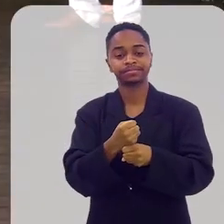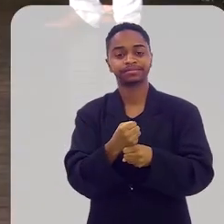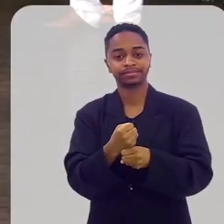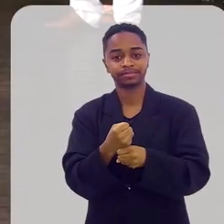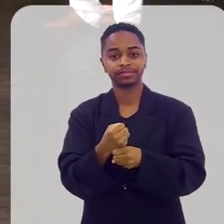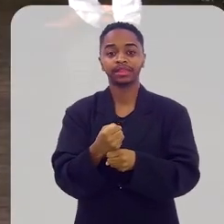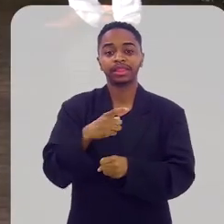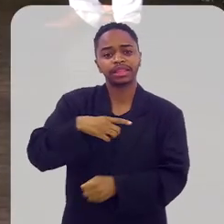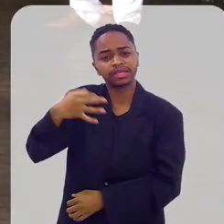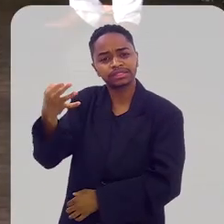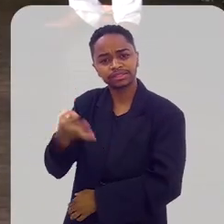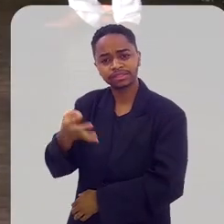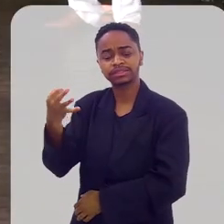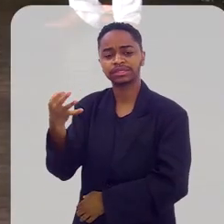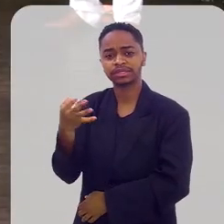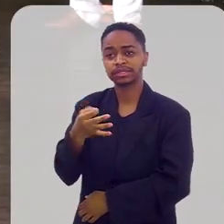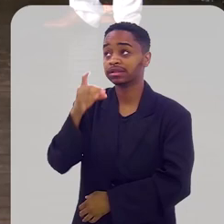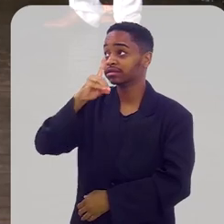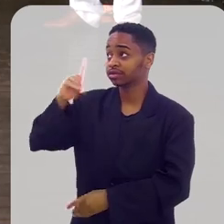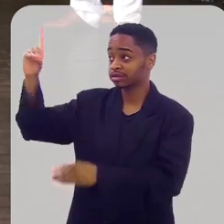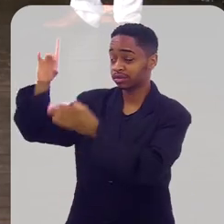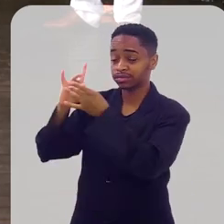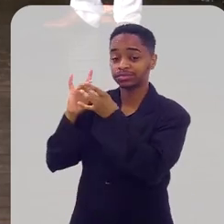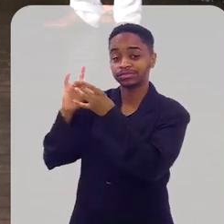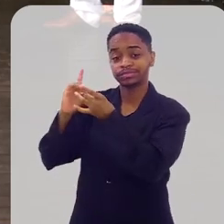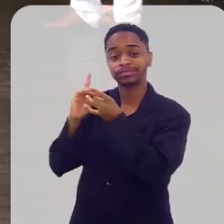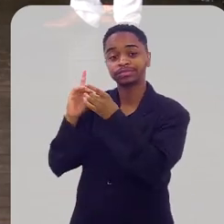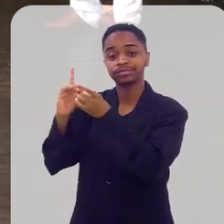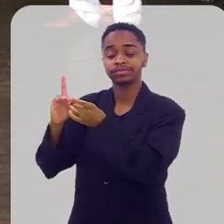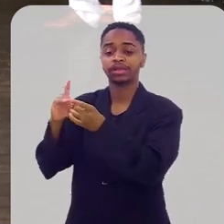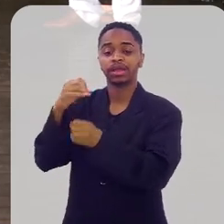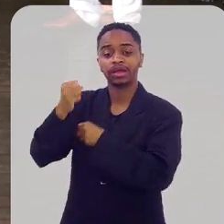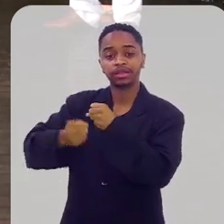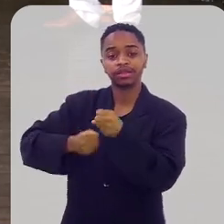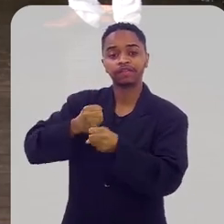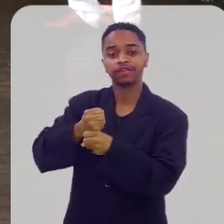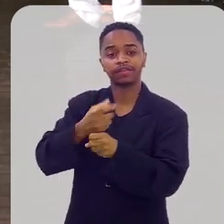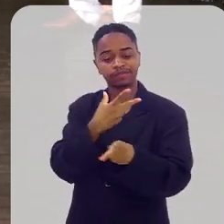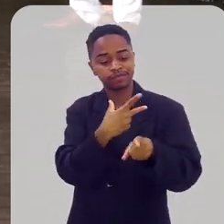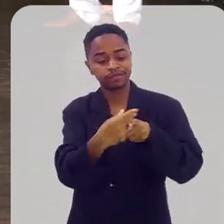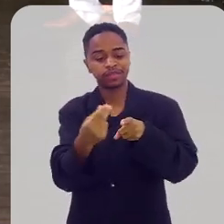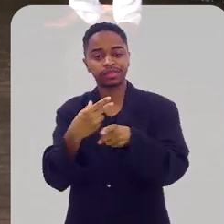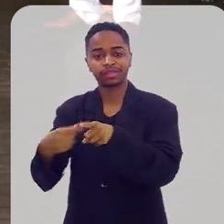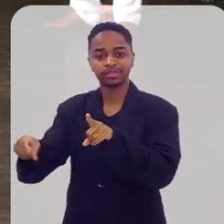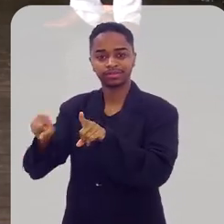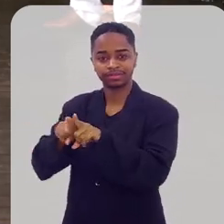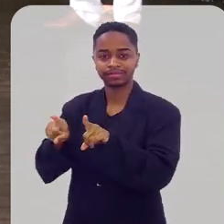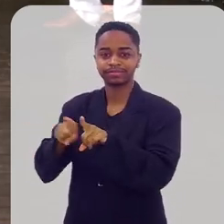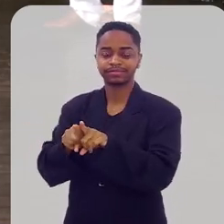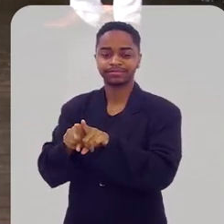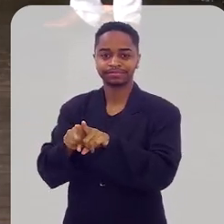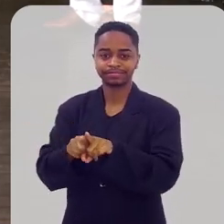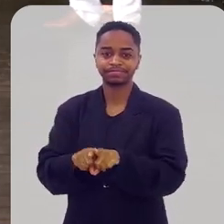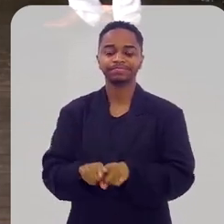vem, com a certeza que Deus está com a gente, será um ano de vitória também.